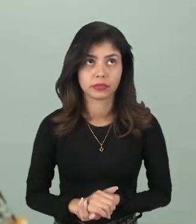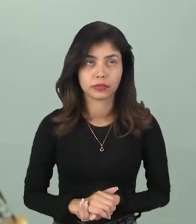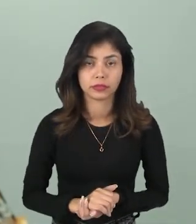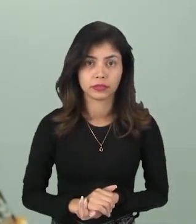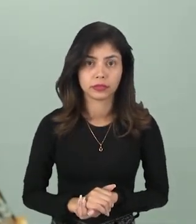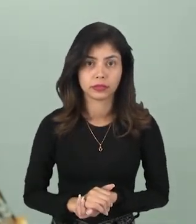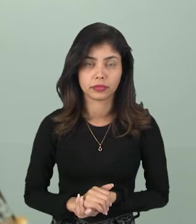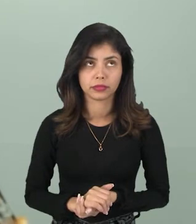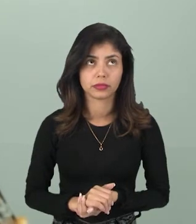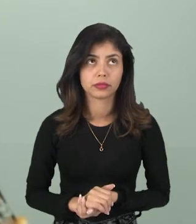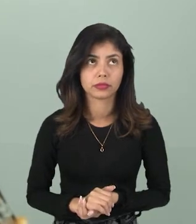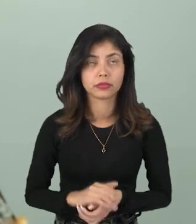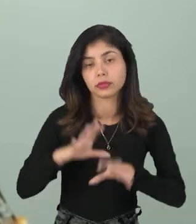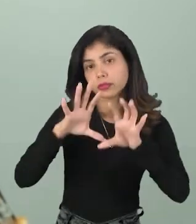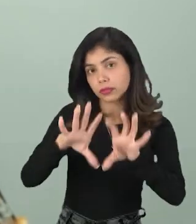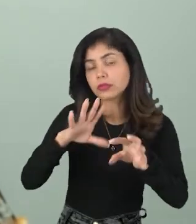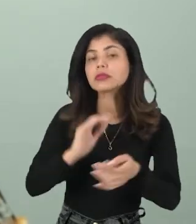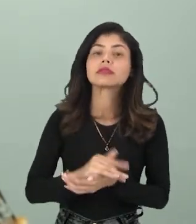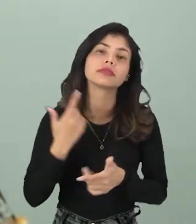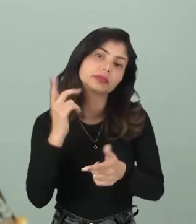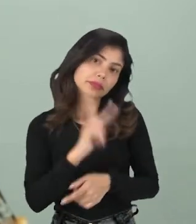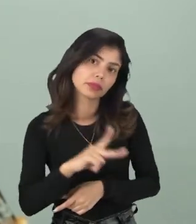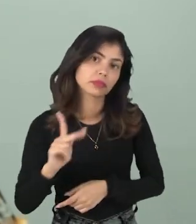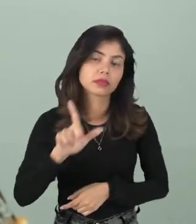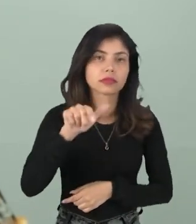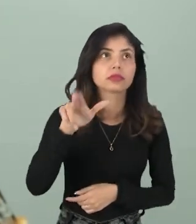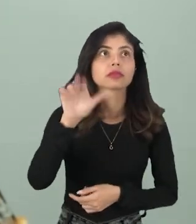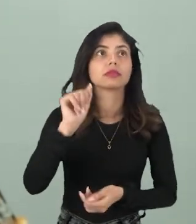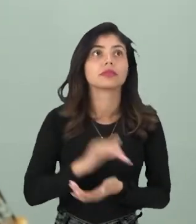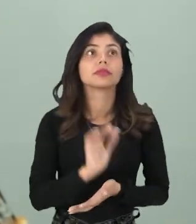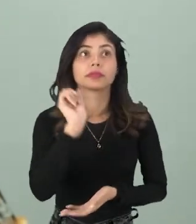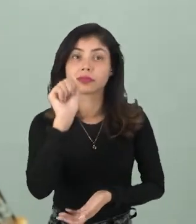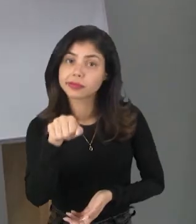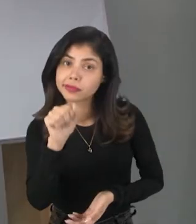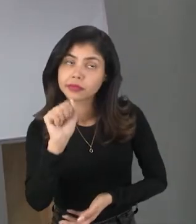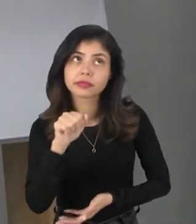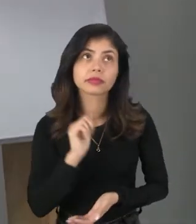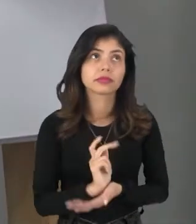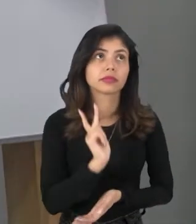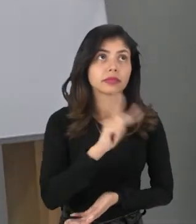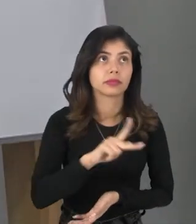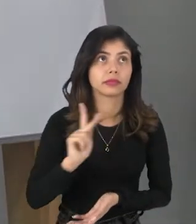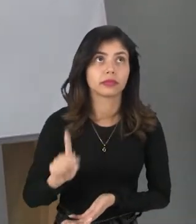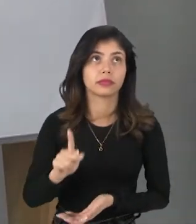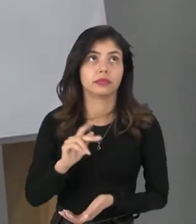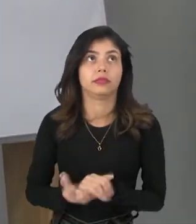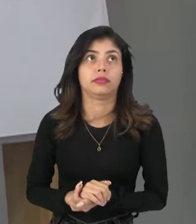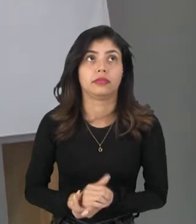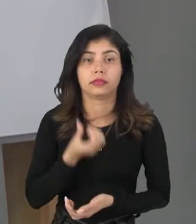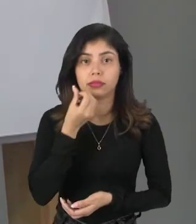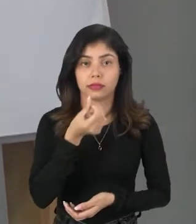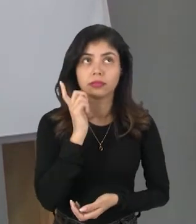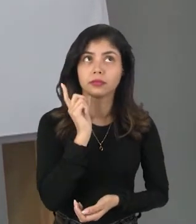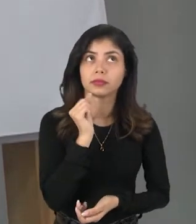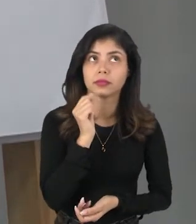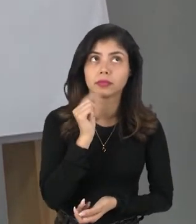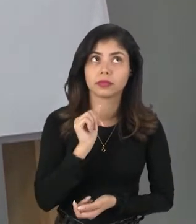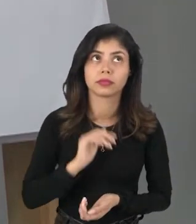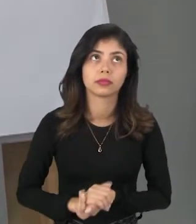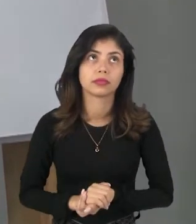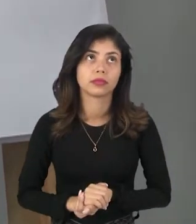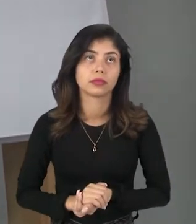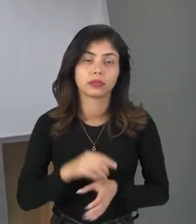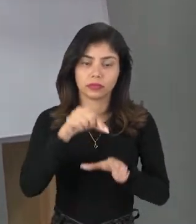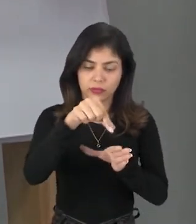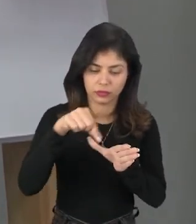agora a situação da professora Laura isso mesmo a professora de Laura colocou seis